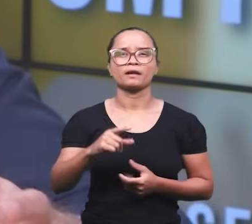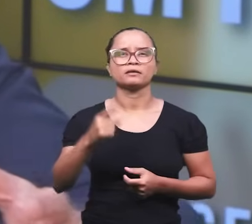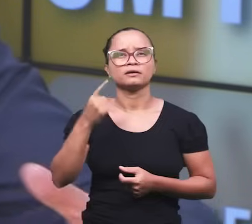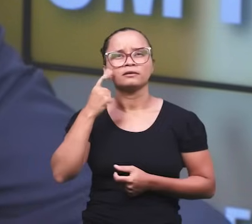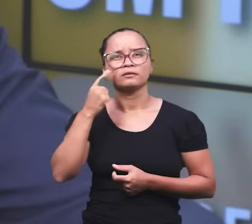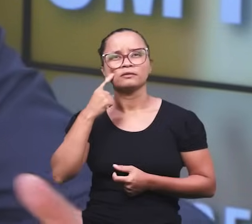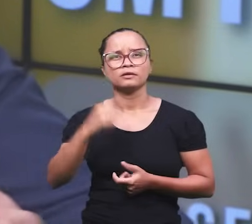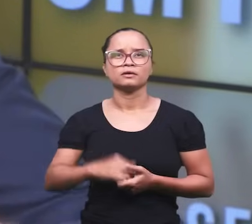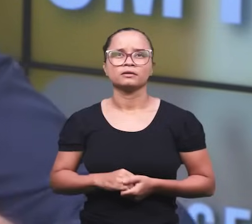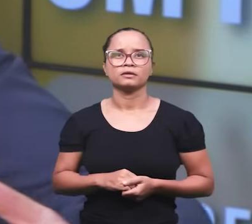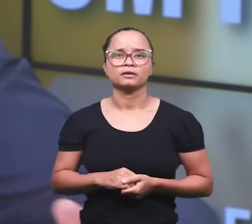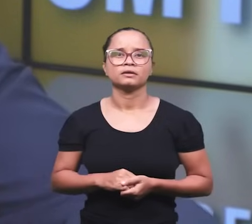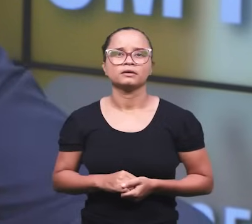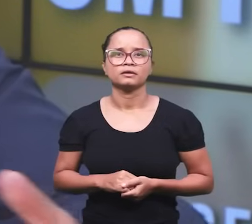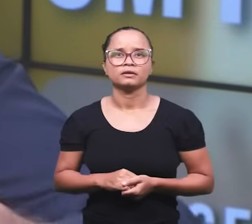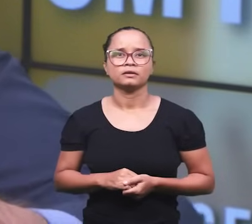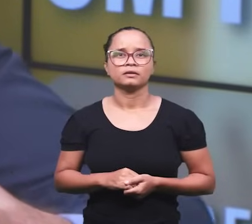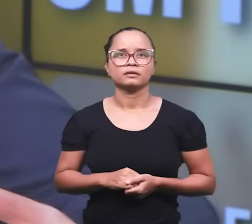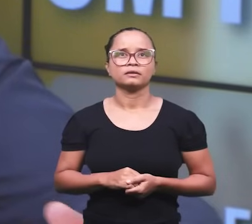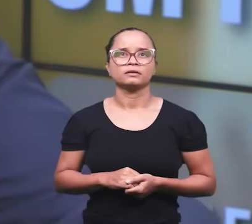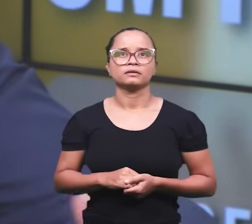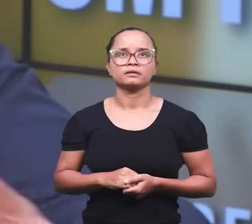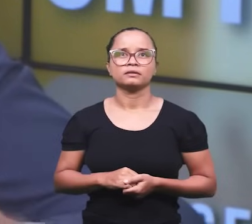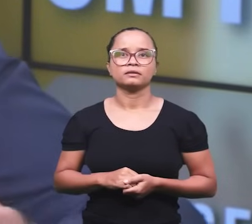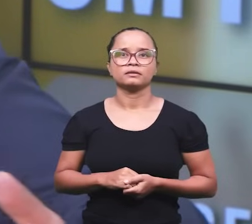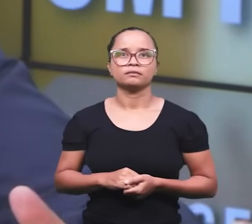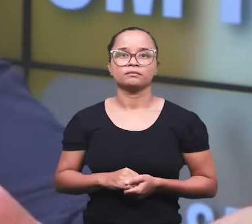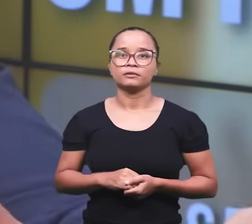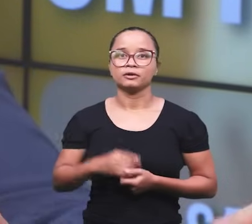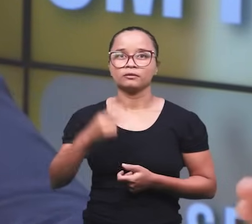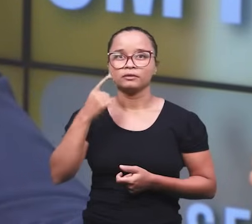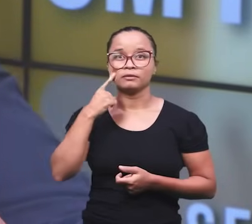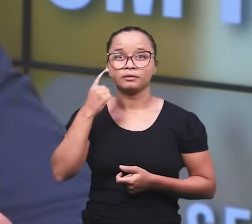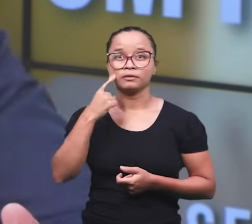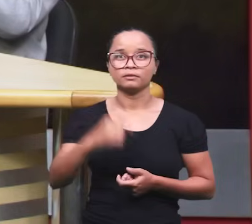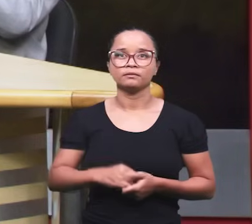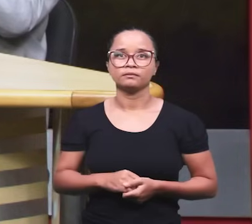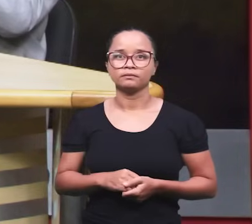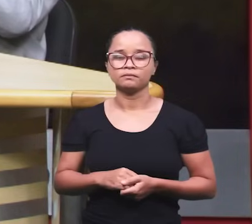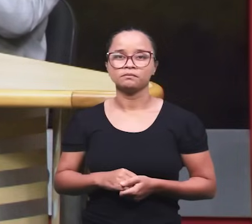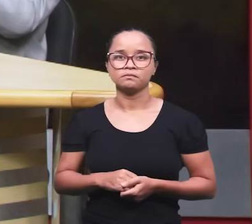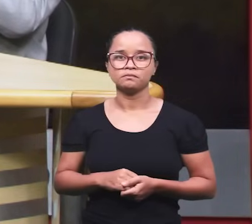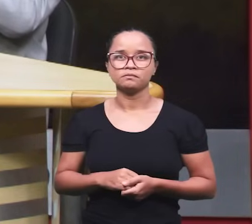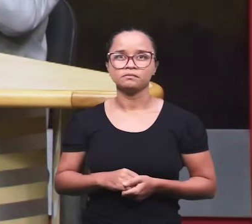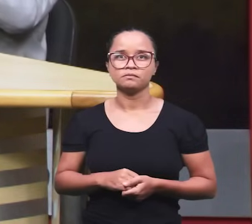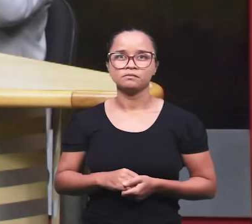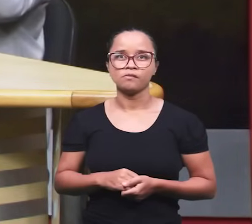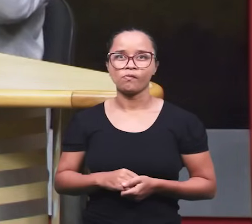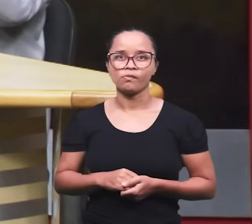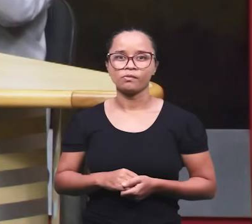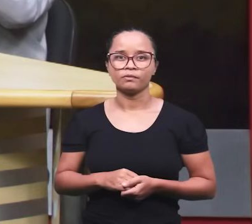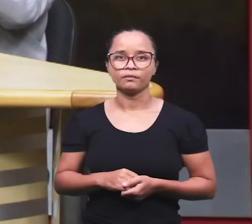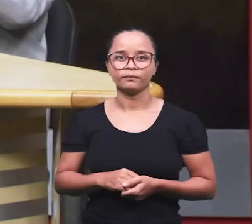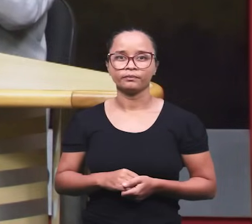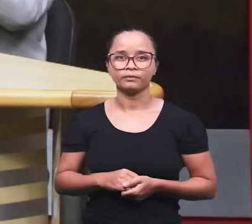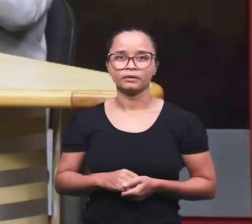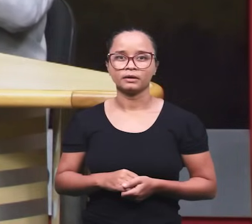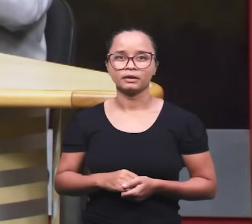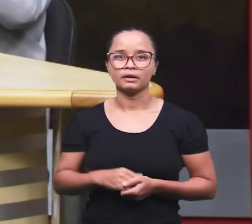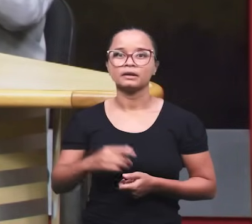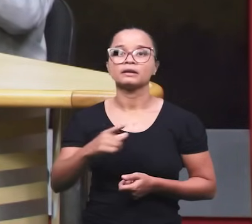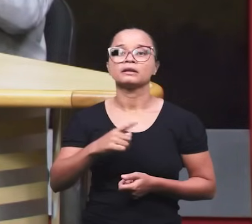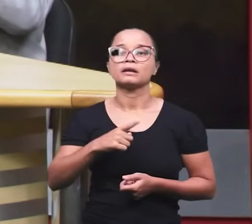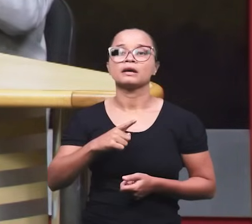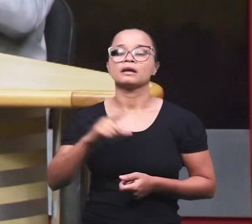que né claudicando e é e ali ali a a a a a herança a terra eh eh